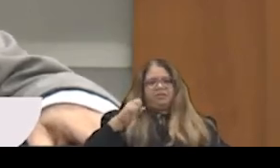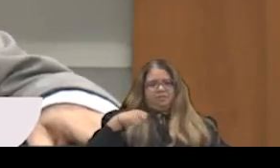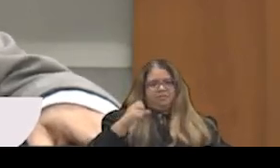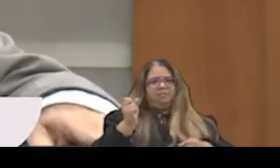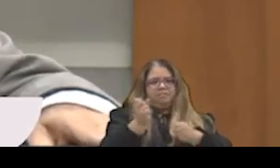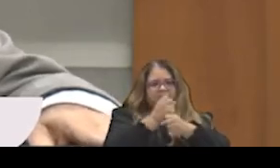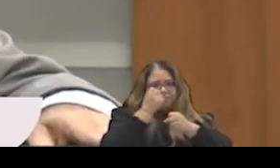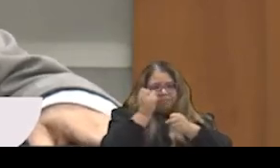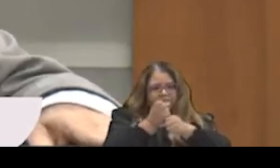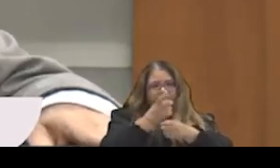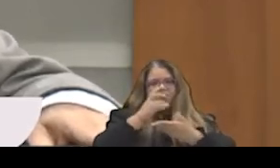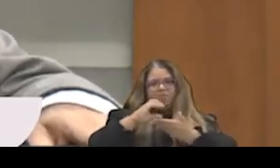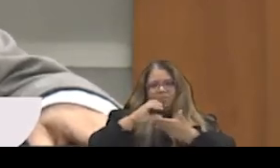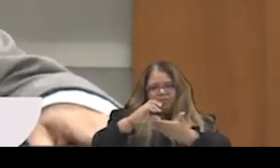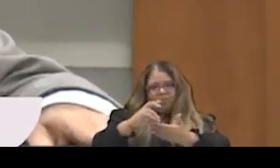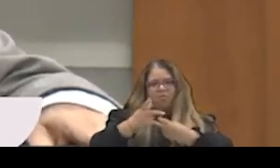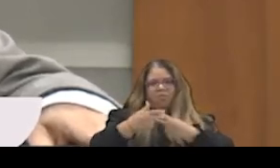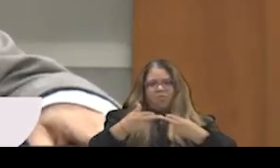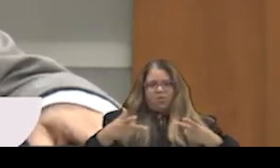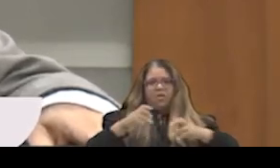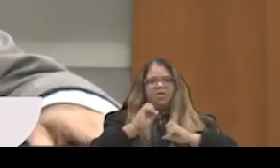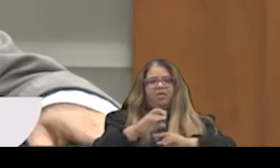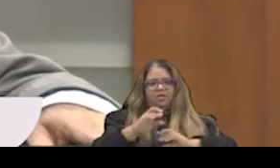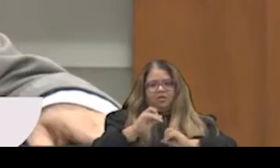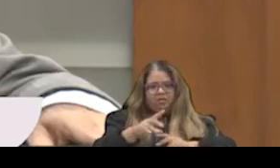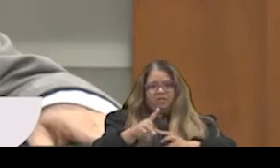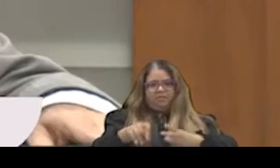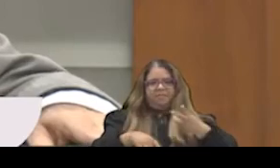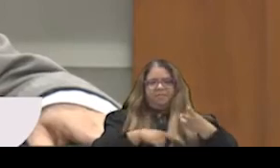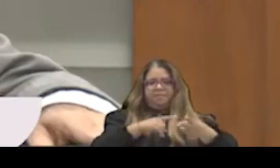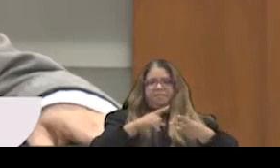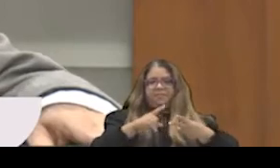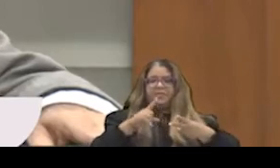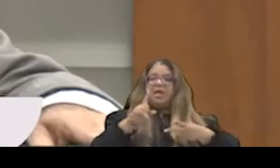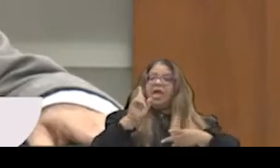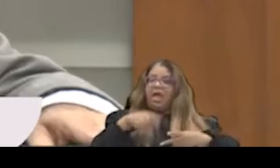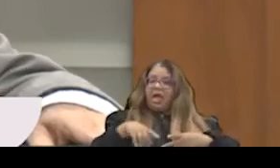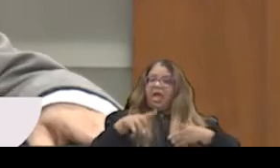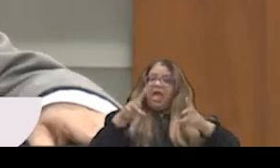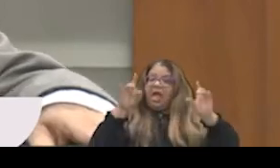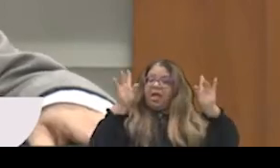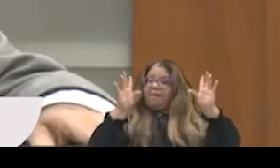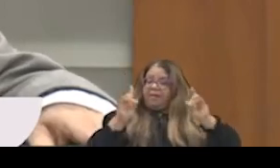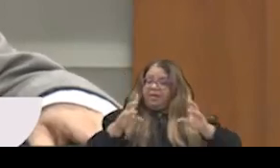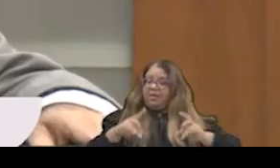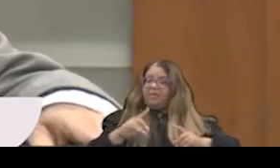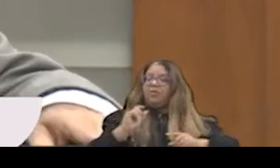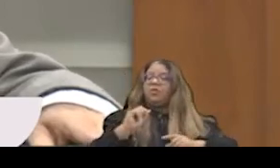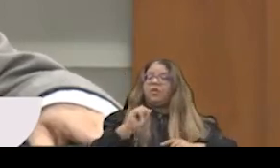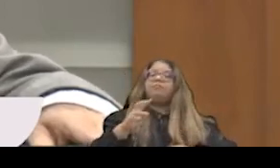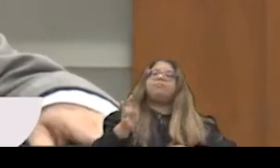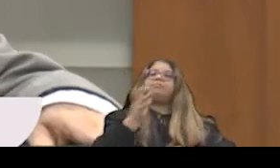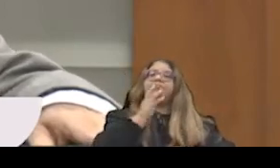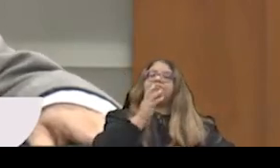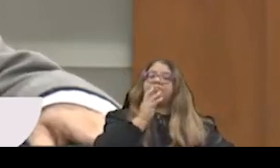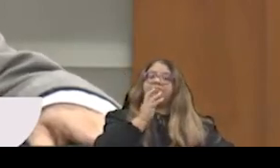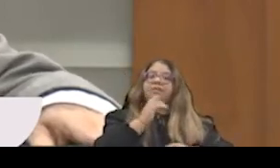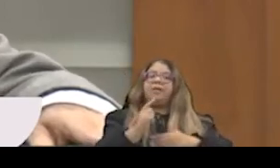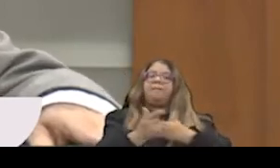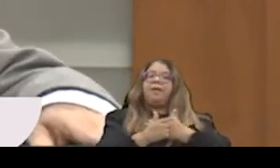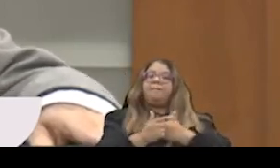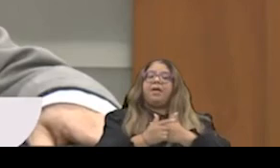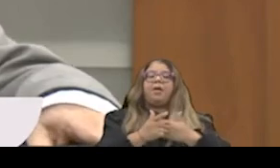muito investimento na educação pública especialmente no reconhecimento e na valorização do papel